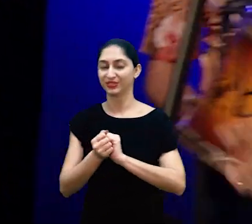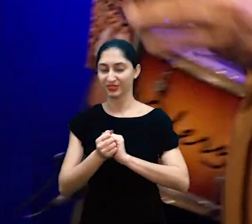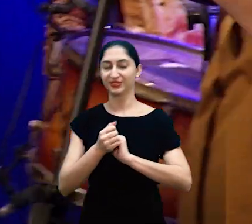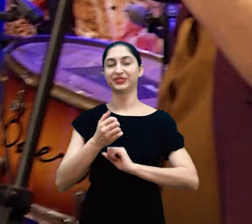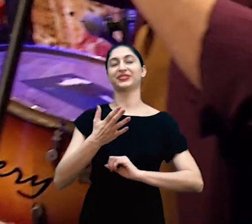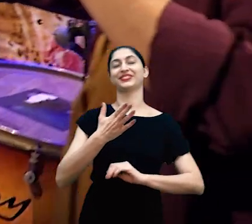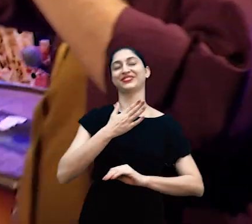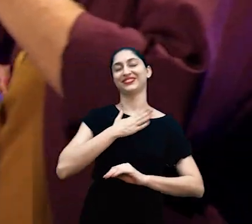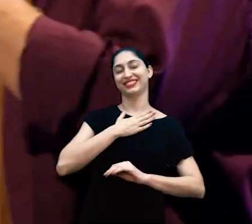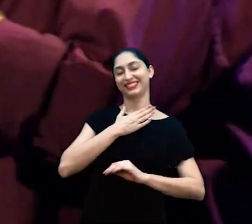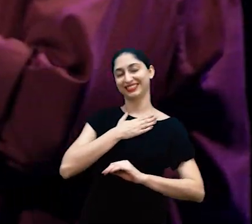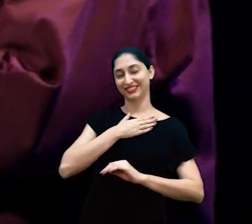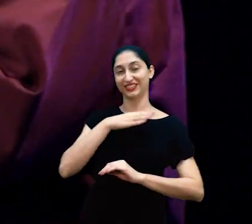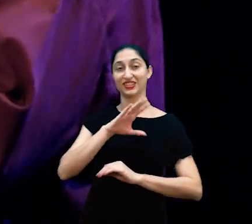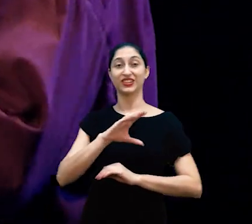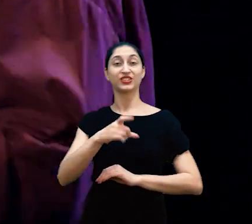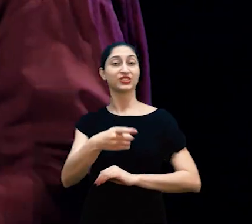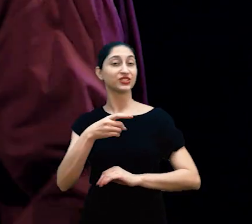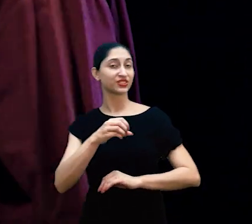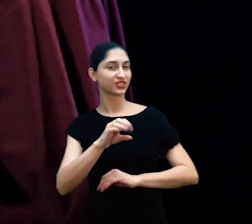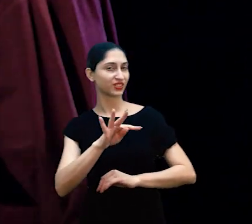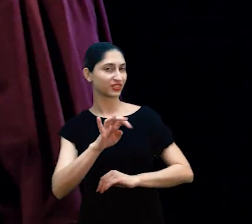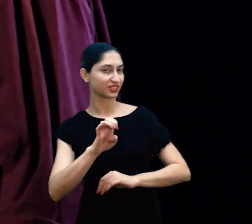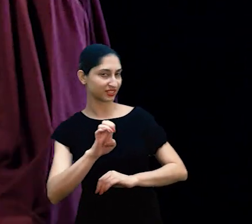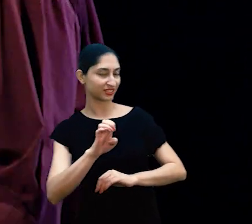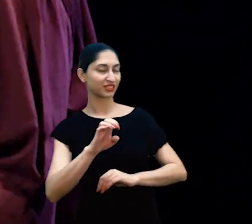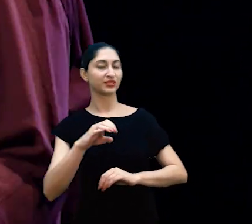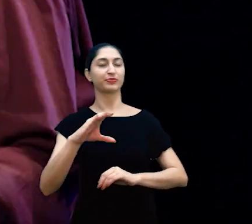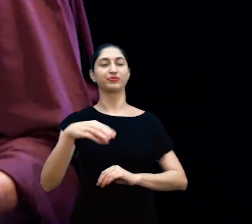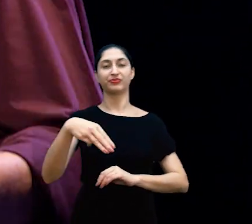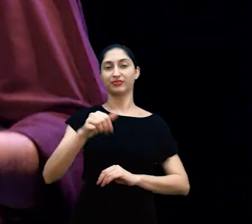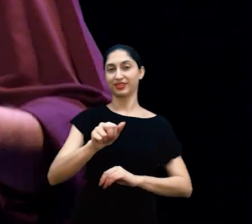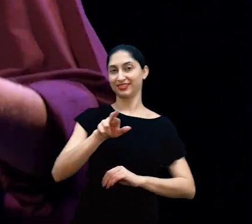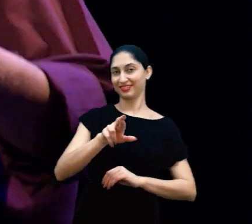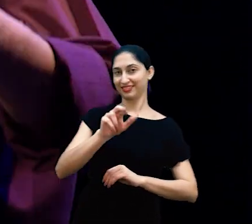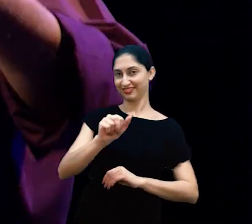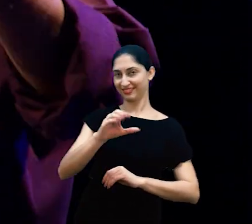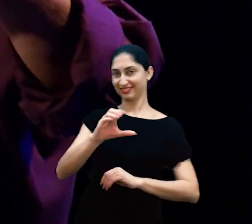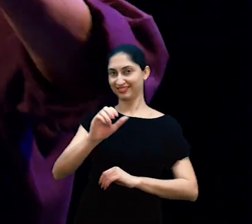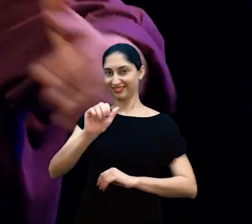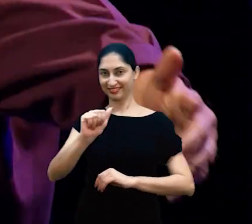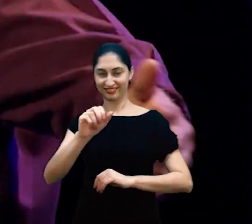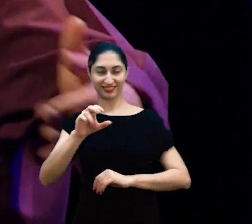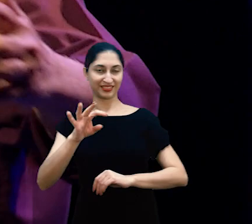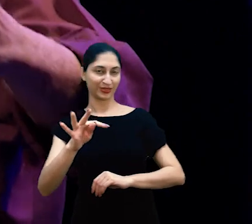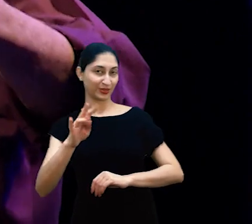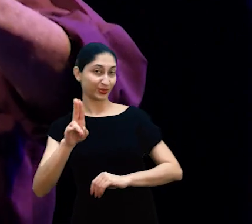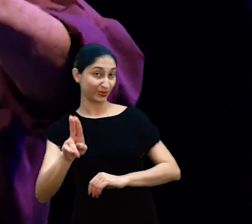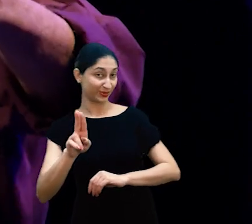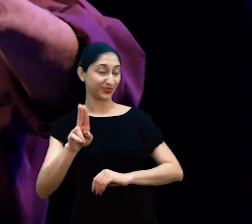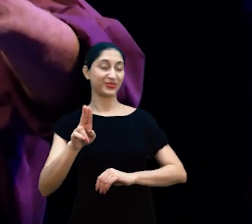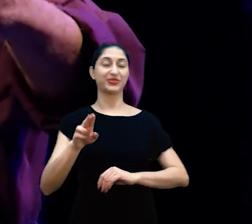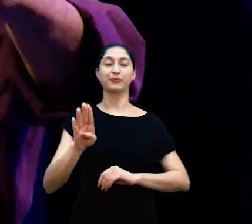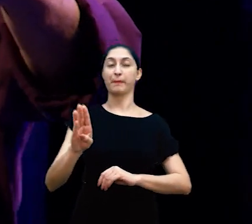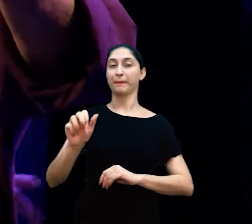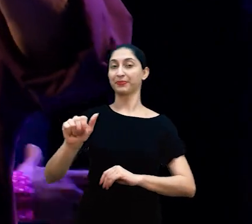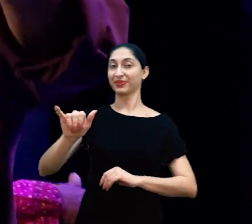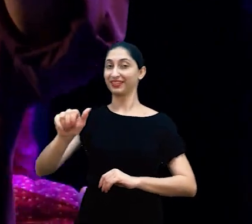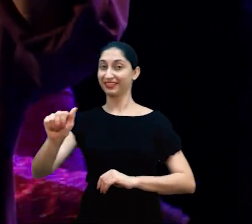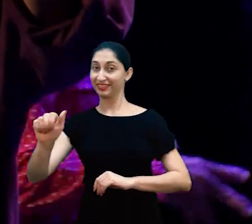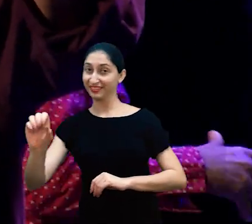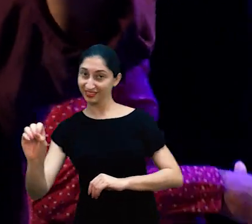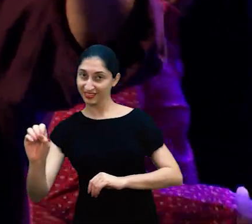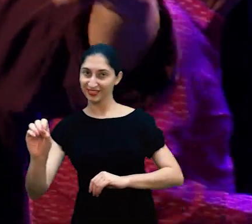matulão. Xote, maracatu e baiano, tudo isso eu carrego no